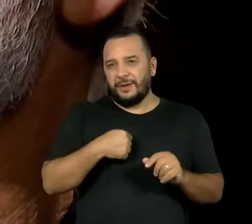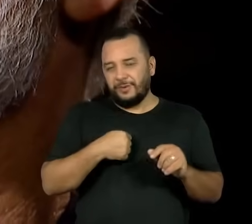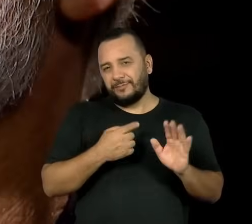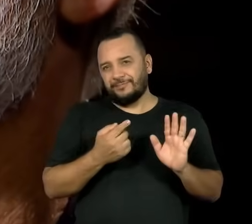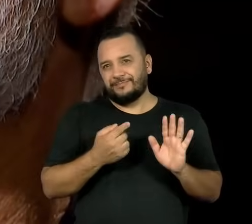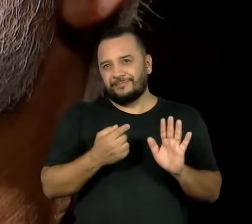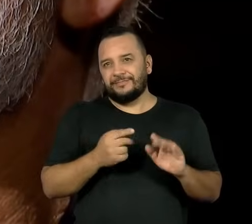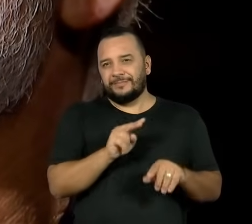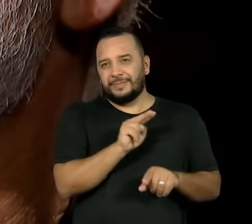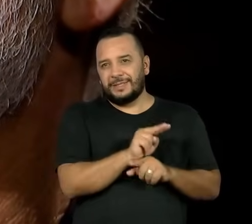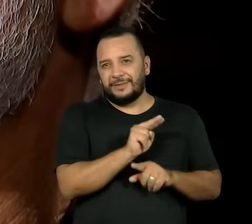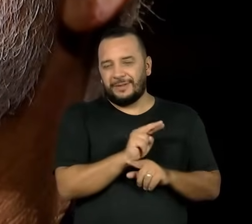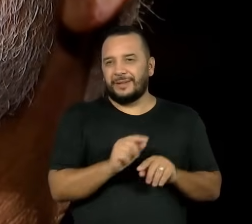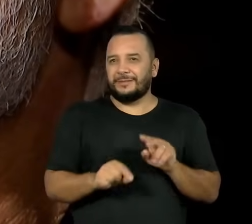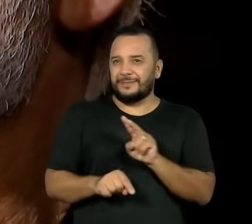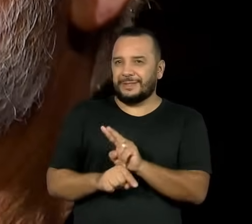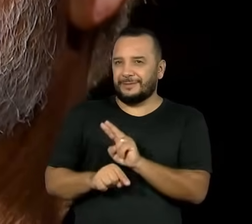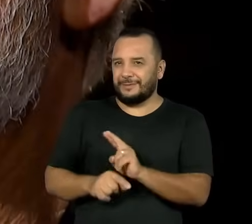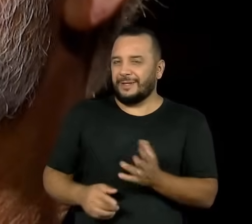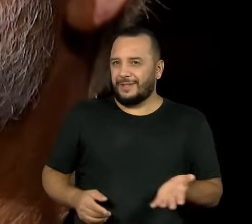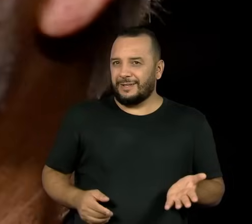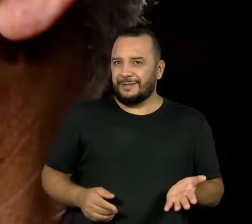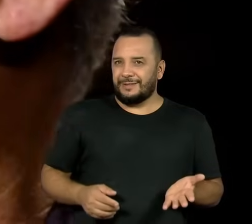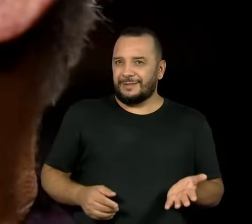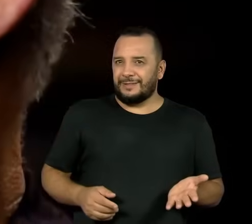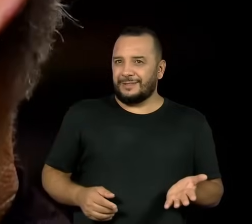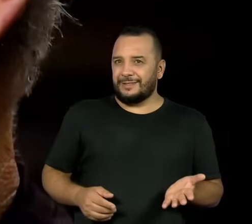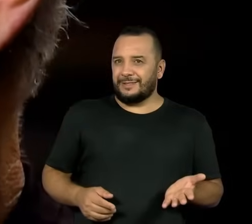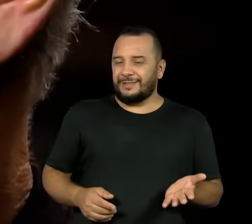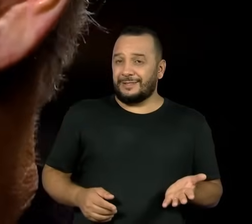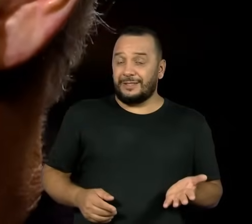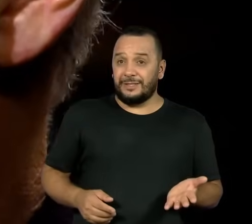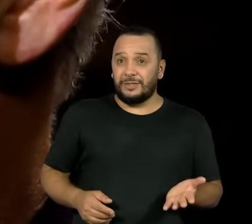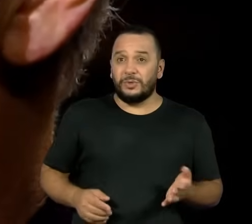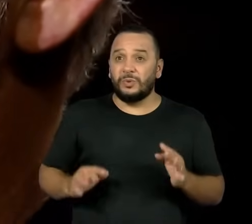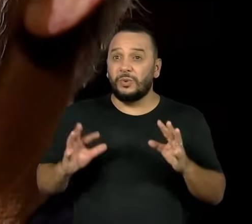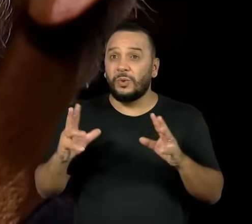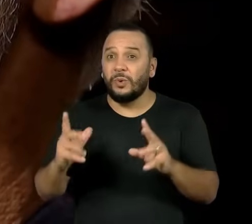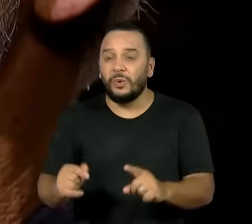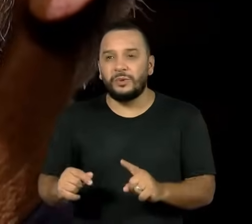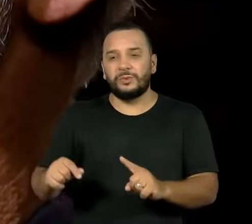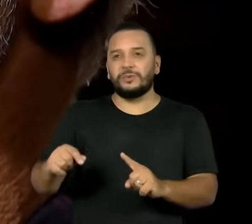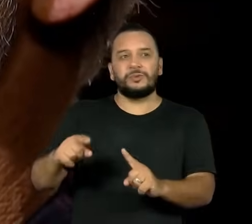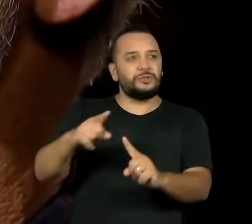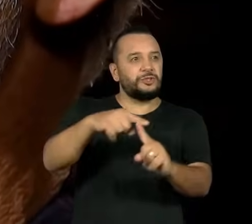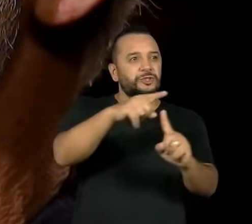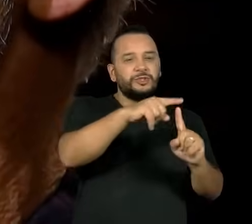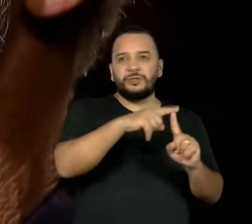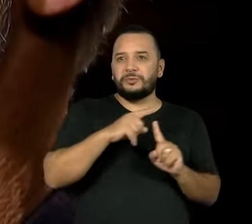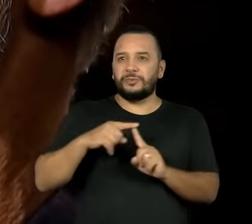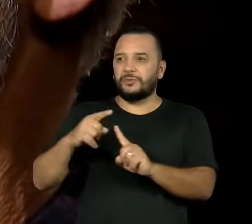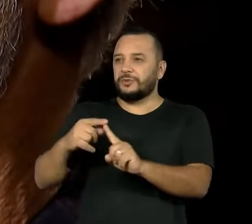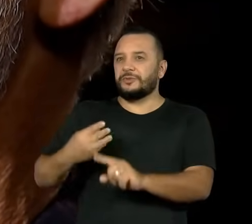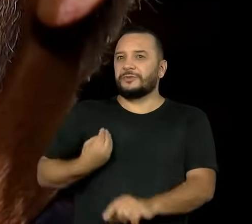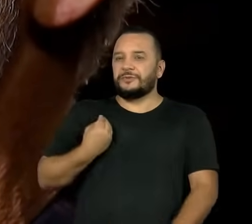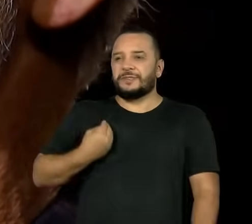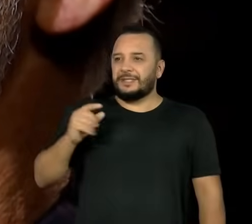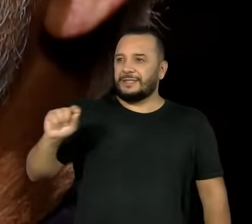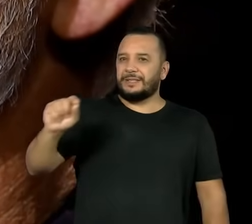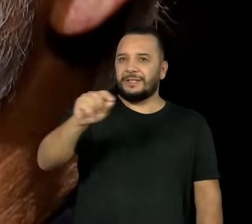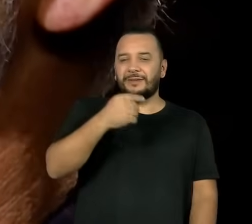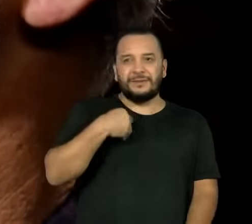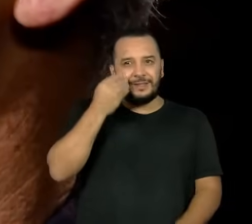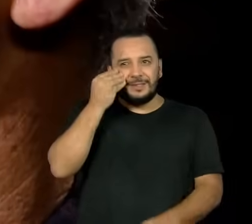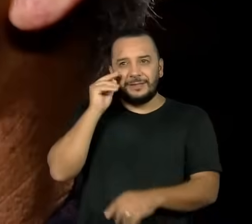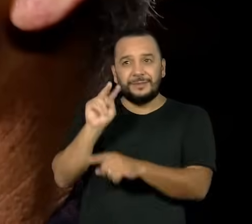uma preciosidade. Se eu estou querendo, se todas as espécies que têm vida de alguma maneira estão tentando preservar aquela vida,